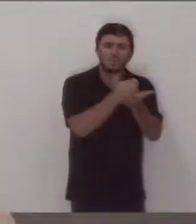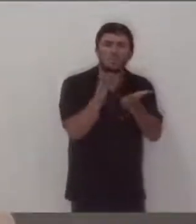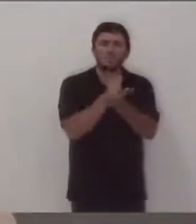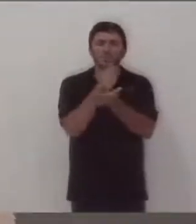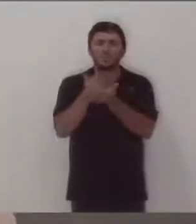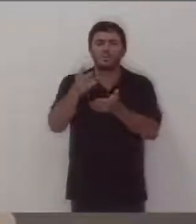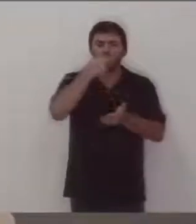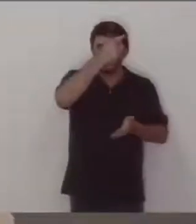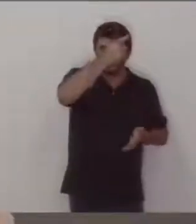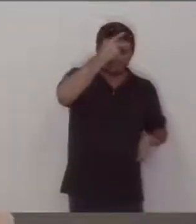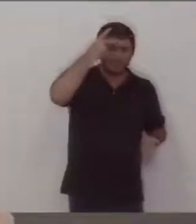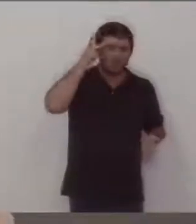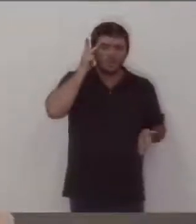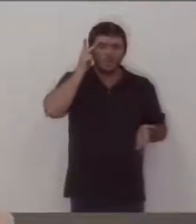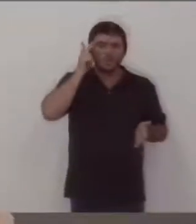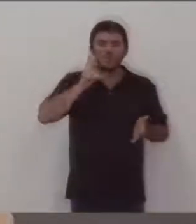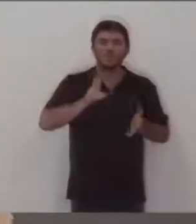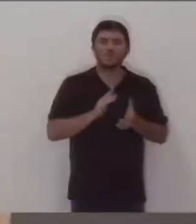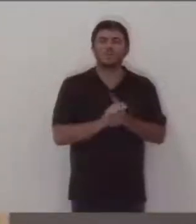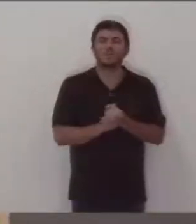até ajudar o Eric.